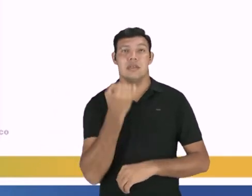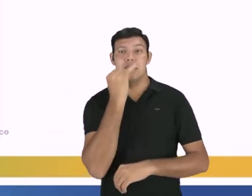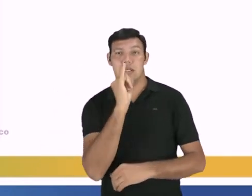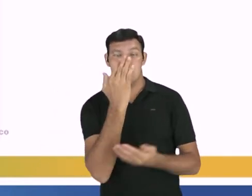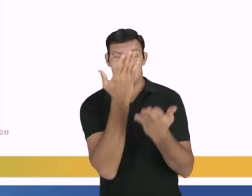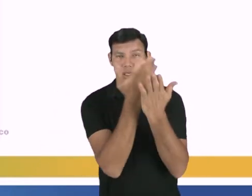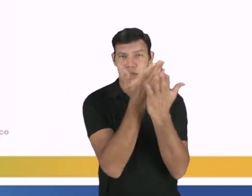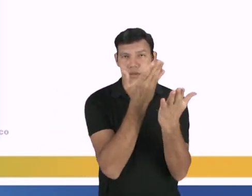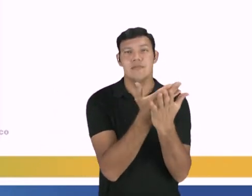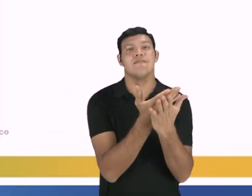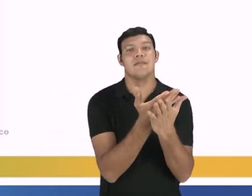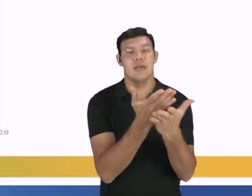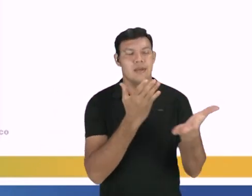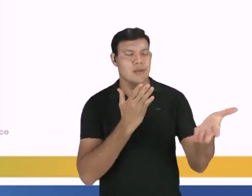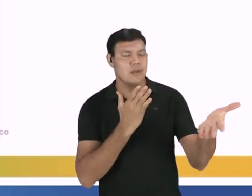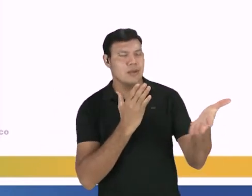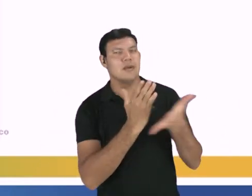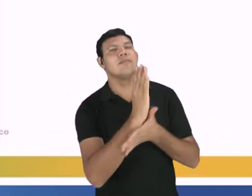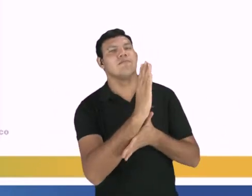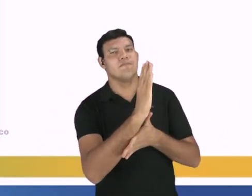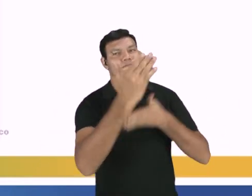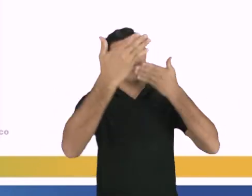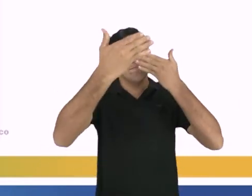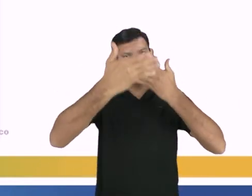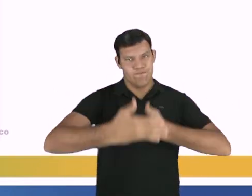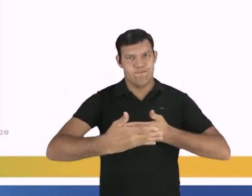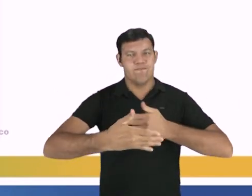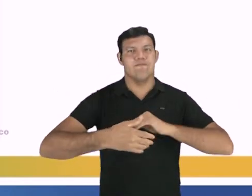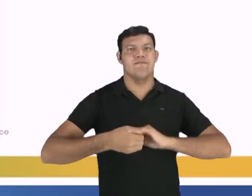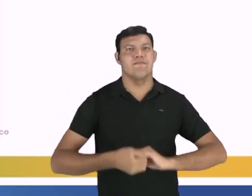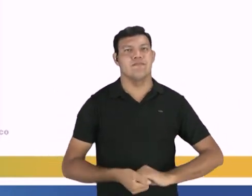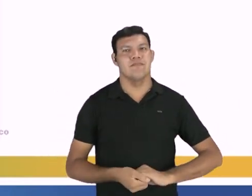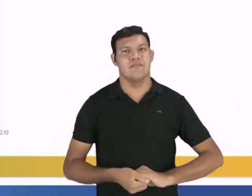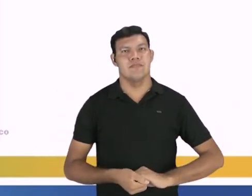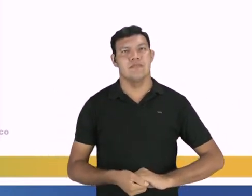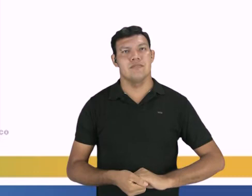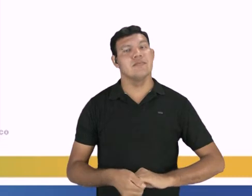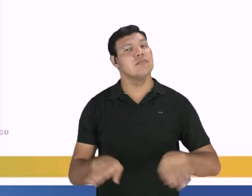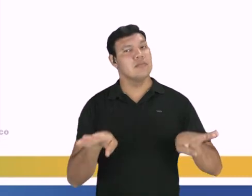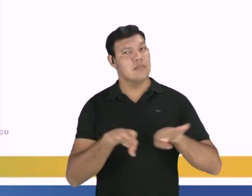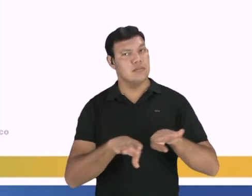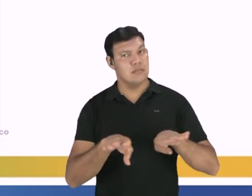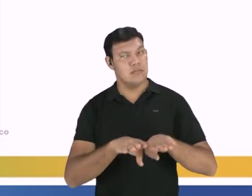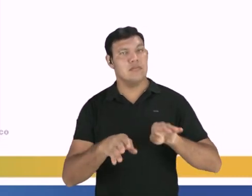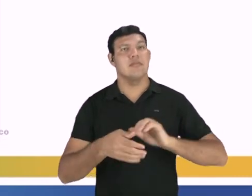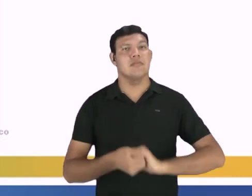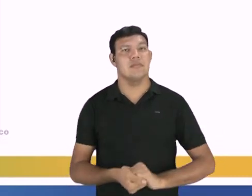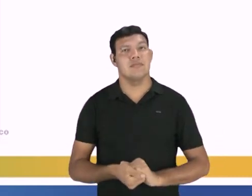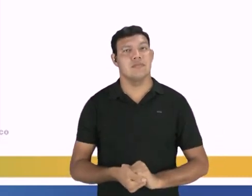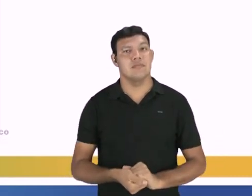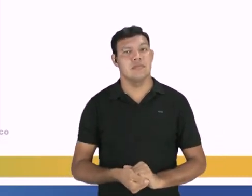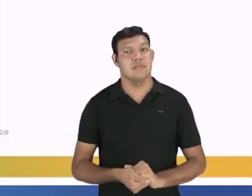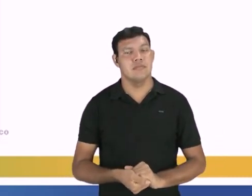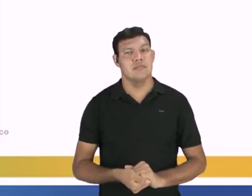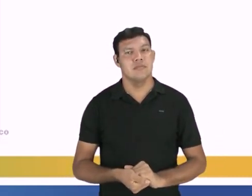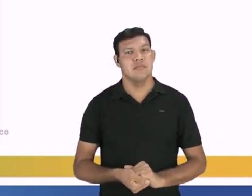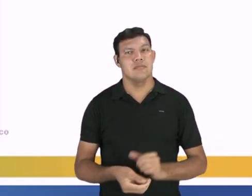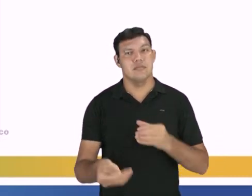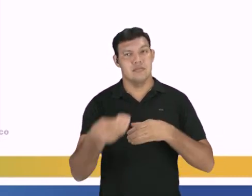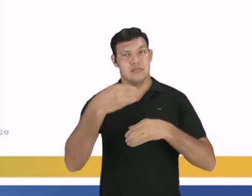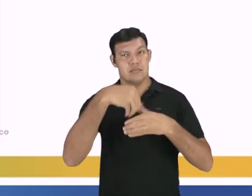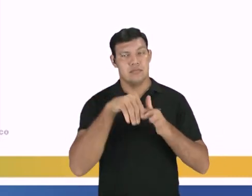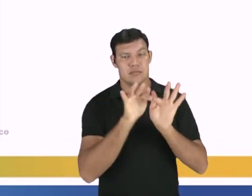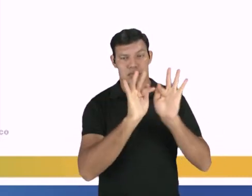estudar, eu passarei nos meus exames, nos meus testes. Eu posso também, dentro de qualquer uma